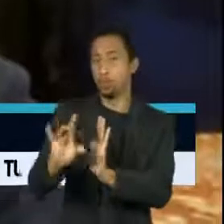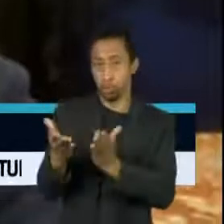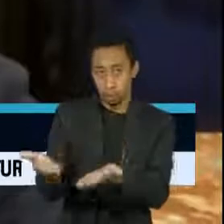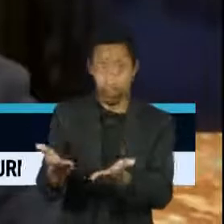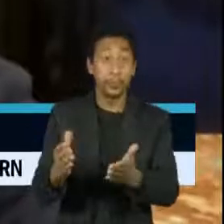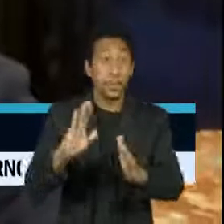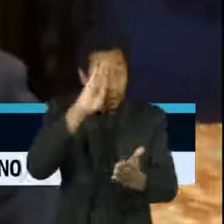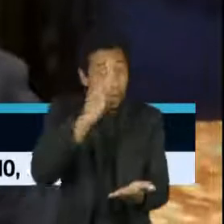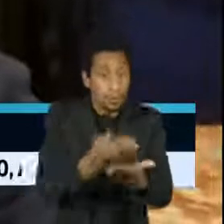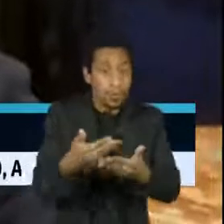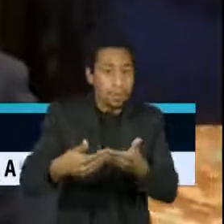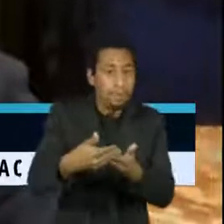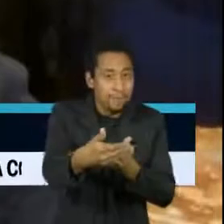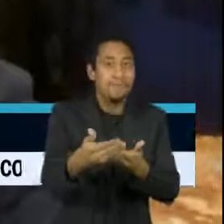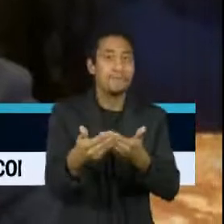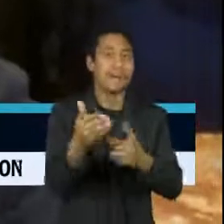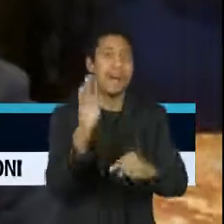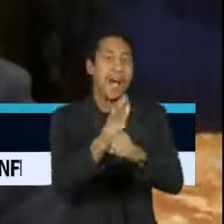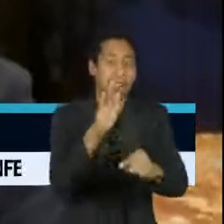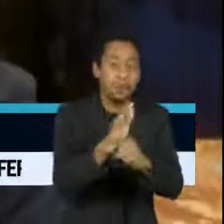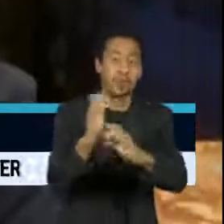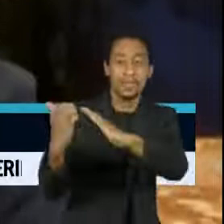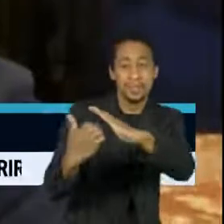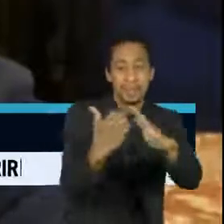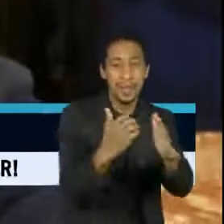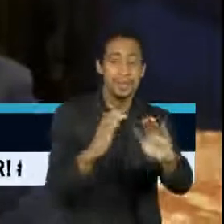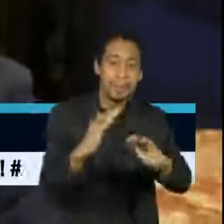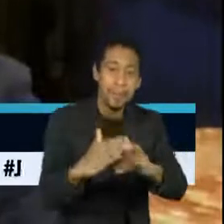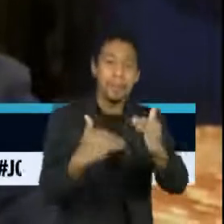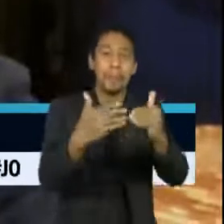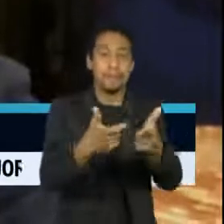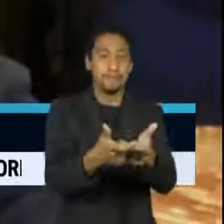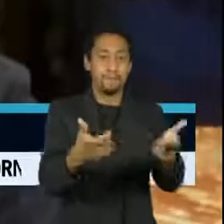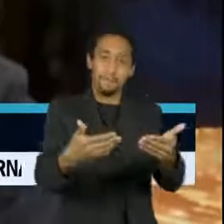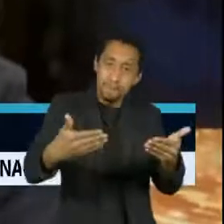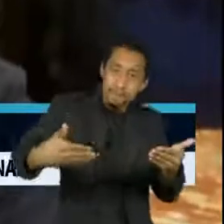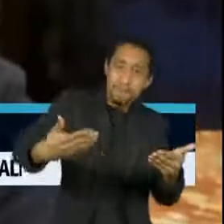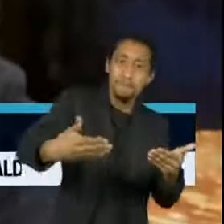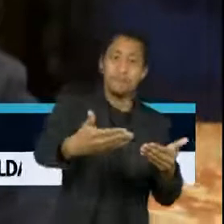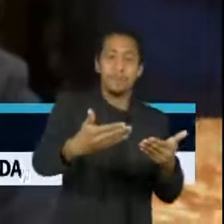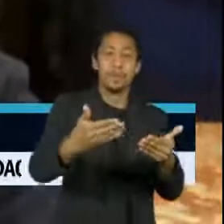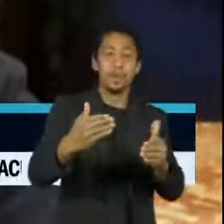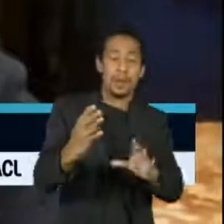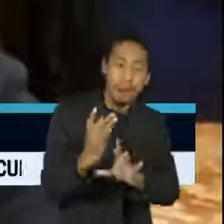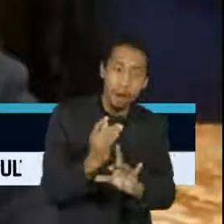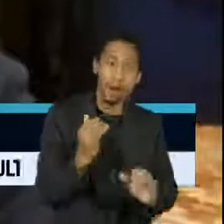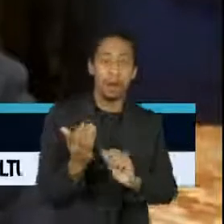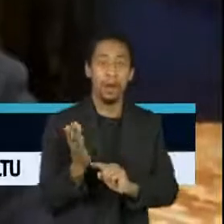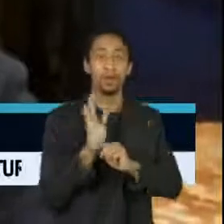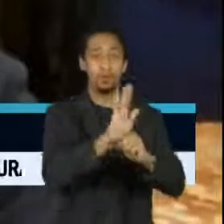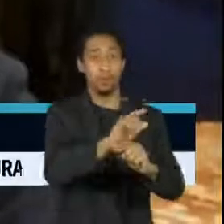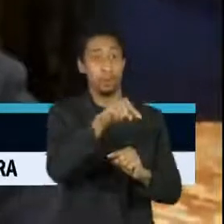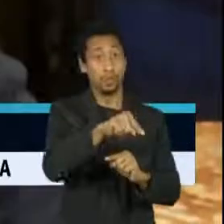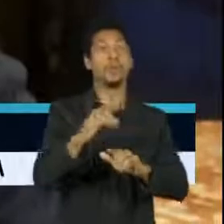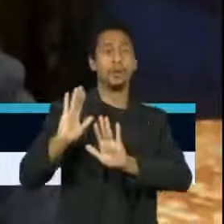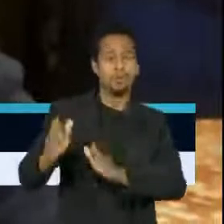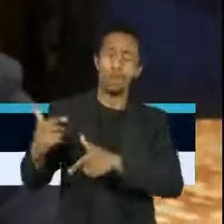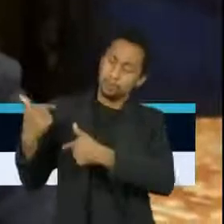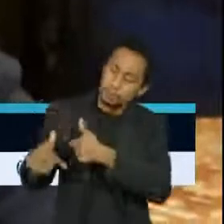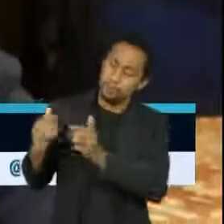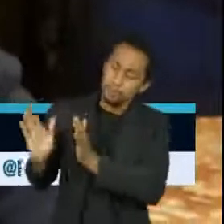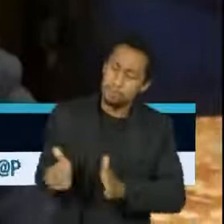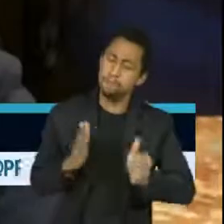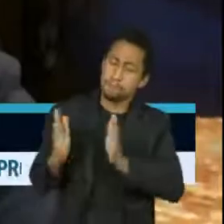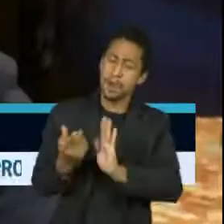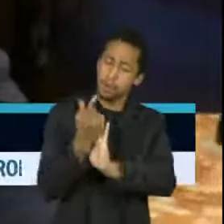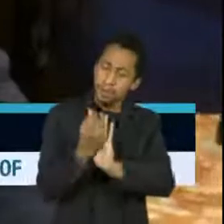prosperar rapidamente para criar para as empresas um horizonte de maior previsibilidade, já que elas já estão trabalhando os seus